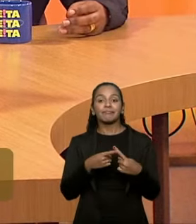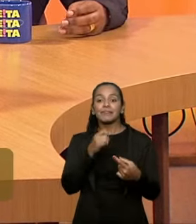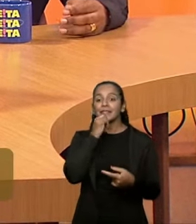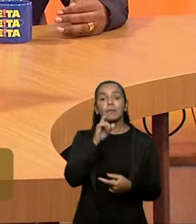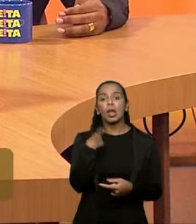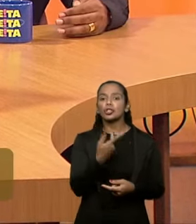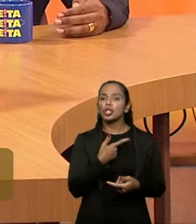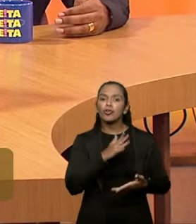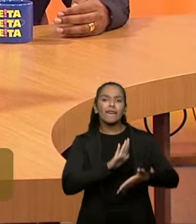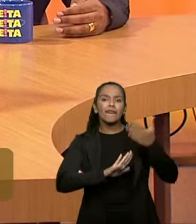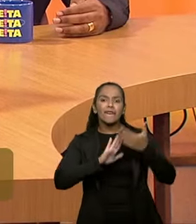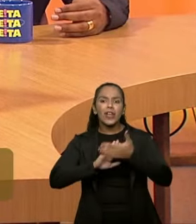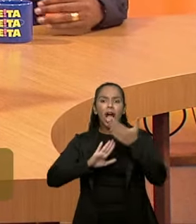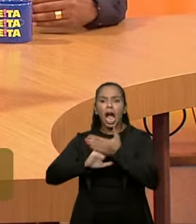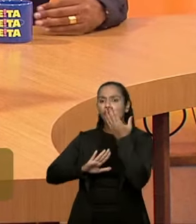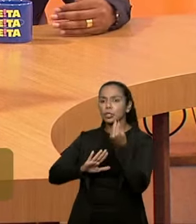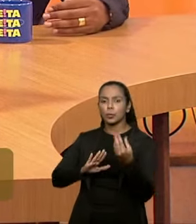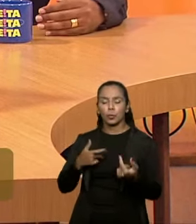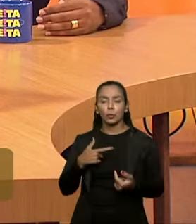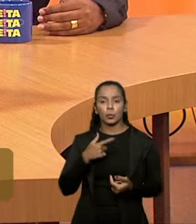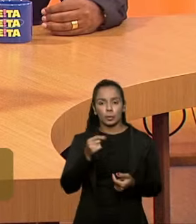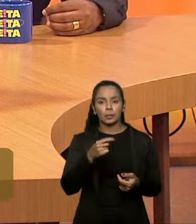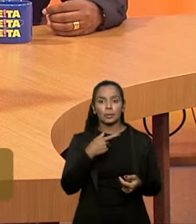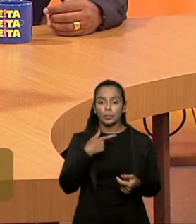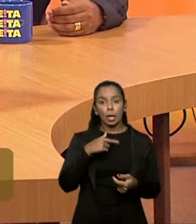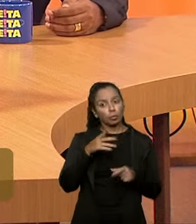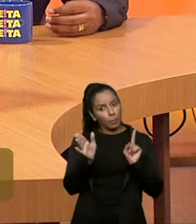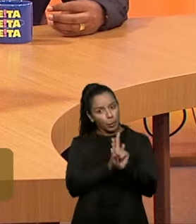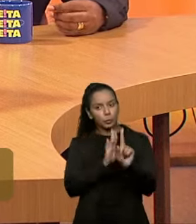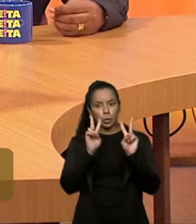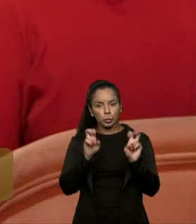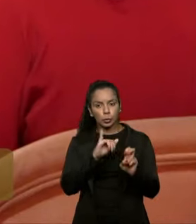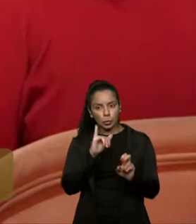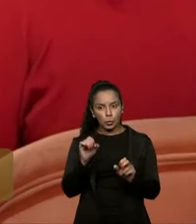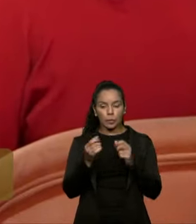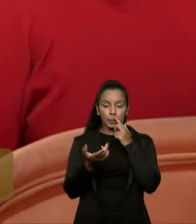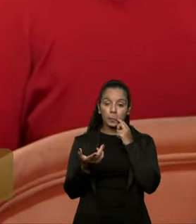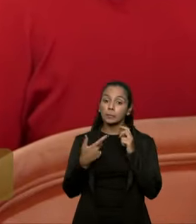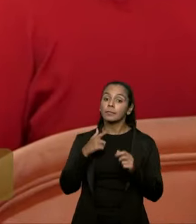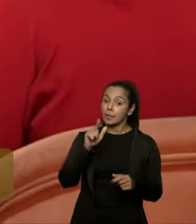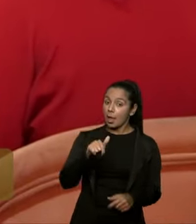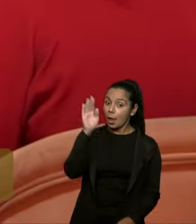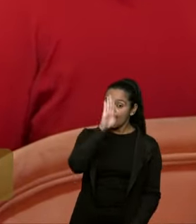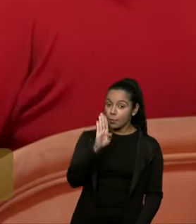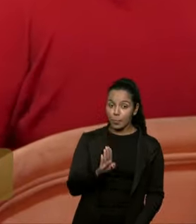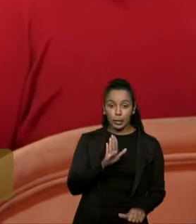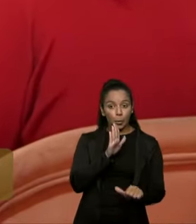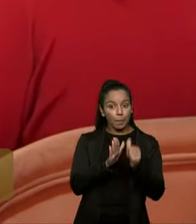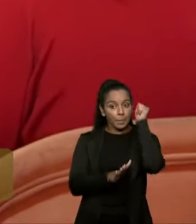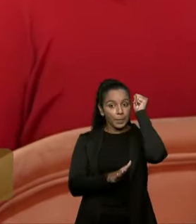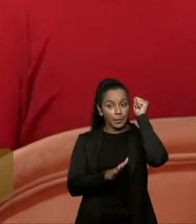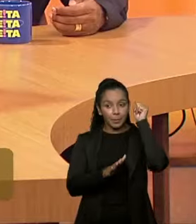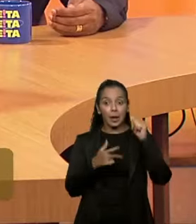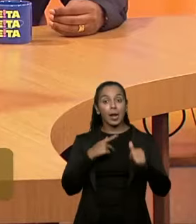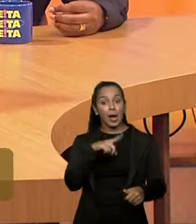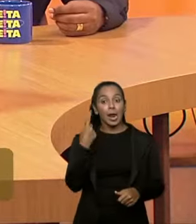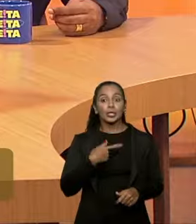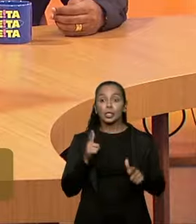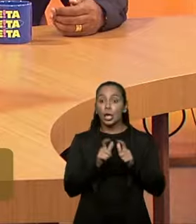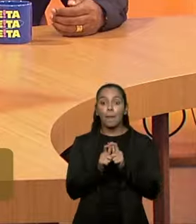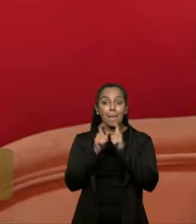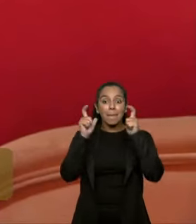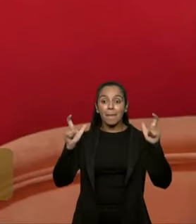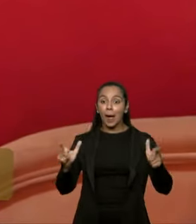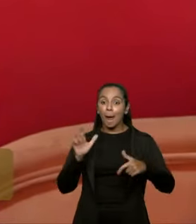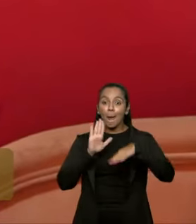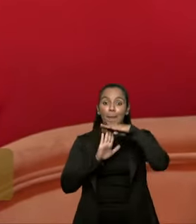claro, é, pois é. Lógico. Aí eu pego, vou imunizando por causa disso, né? E agora, o Brasil é pioneiro nisso, né? É. A gente tem o maior programa de imunização do